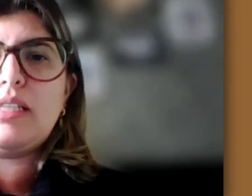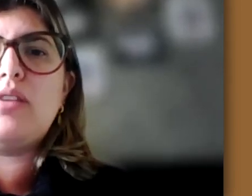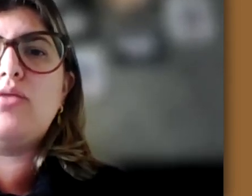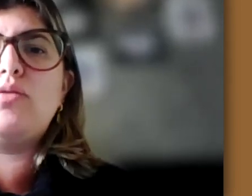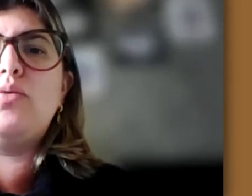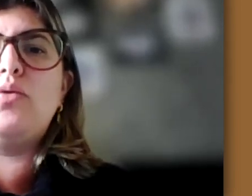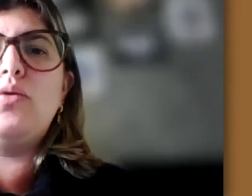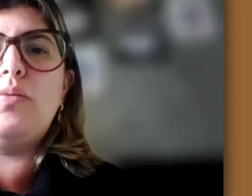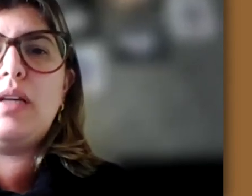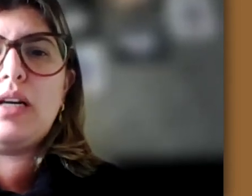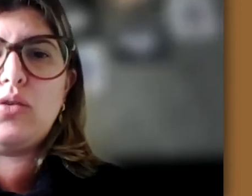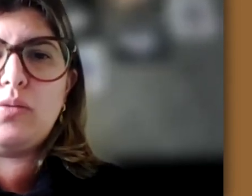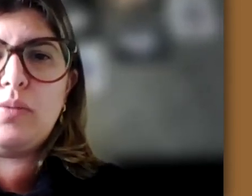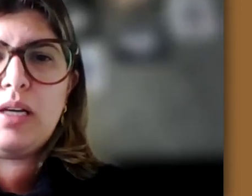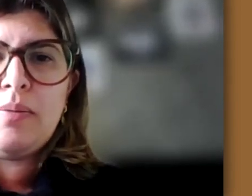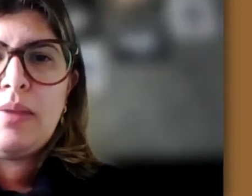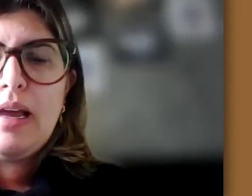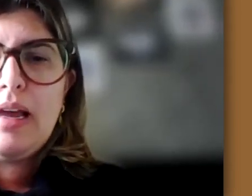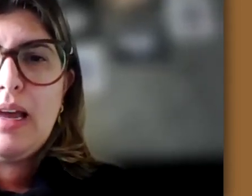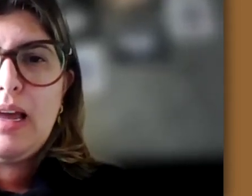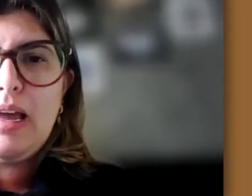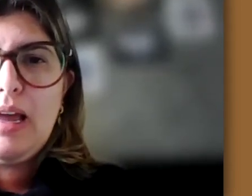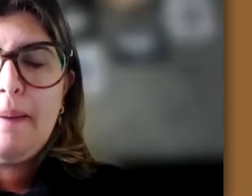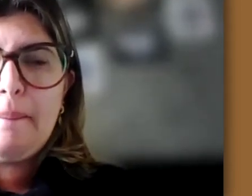importância na saúde pública, sobre